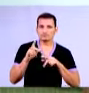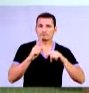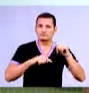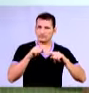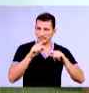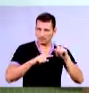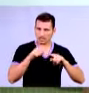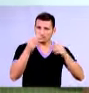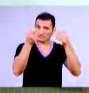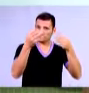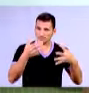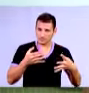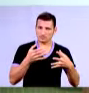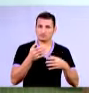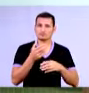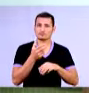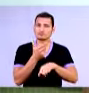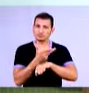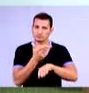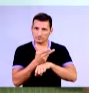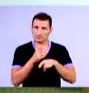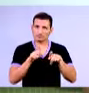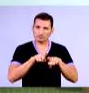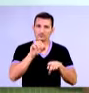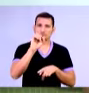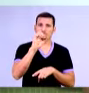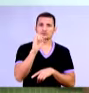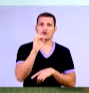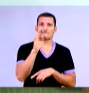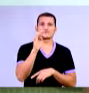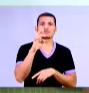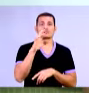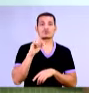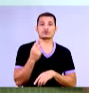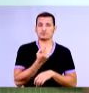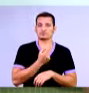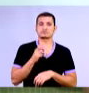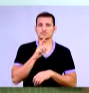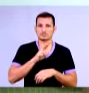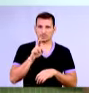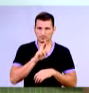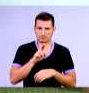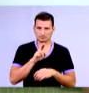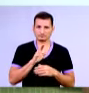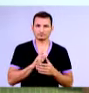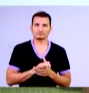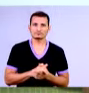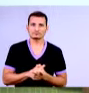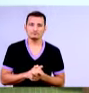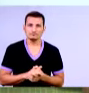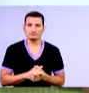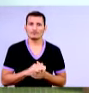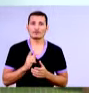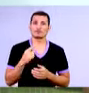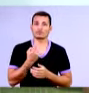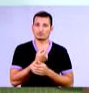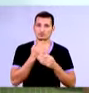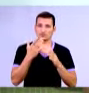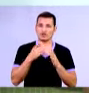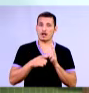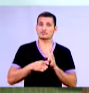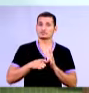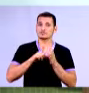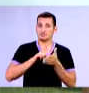recursos multimídias e, sobretudo, os softwares que nós utilizaremos para os recursos multimídias. Nós já vamos antecipar os softwares que